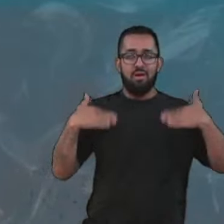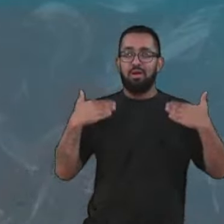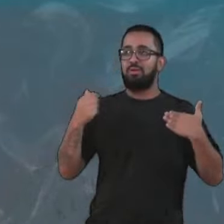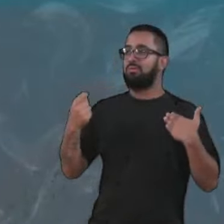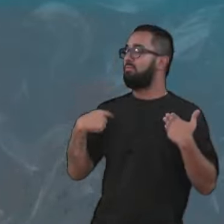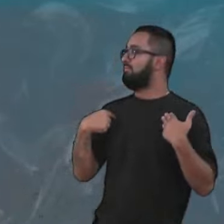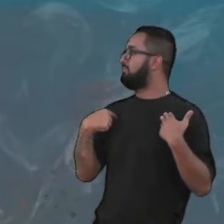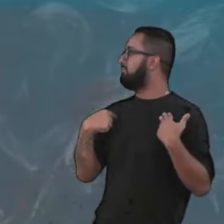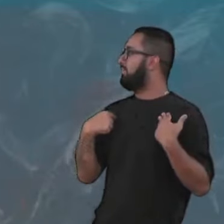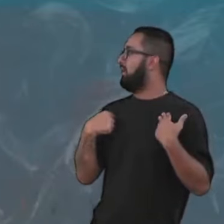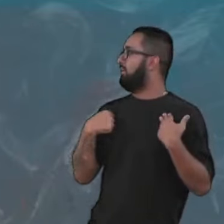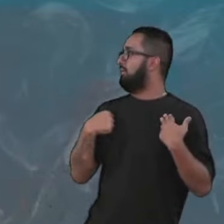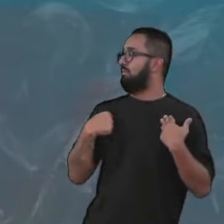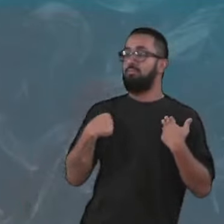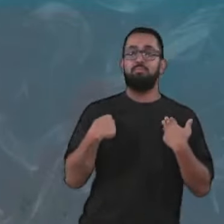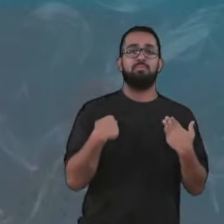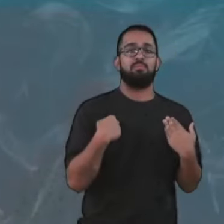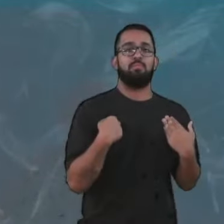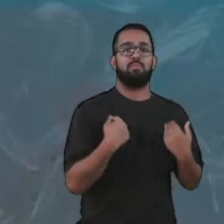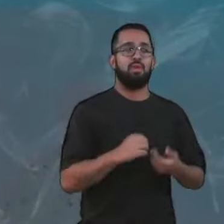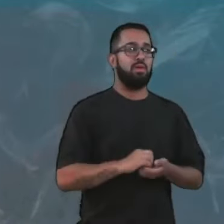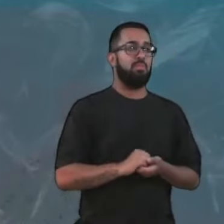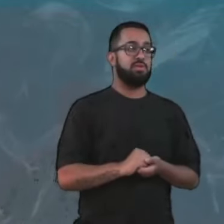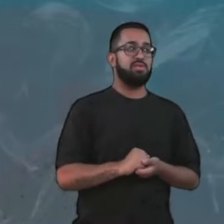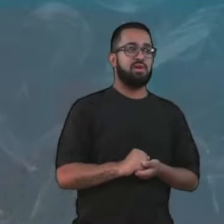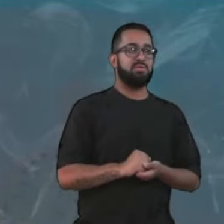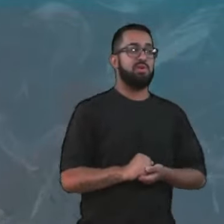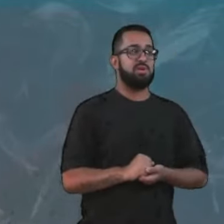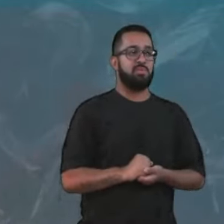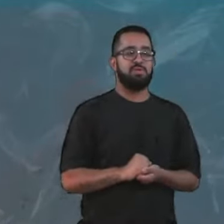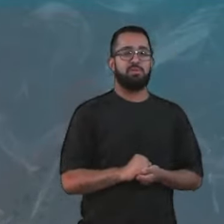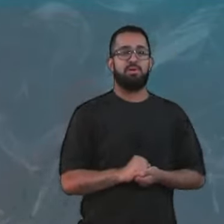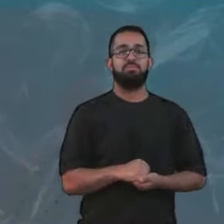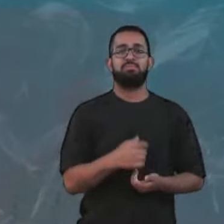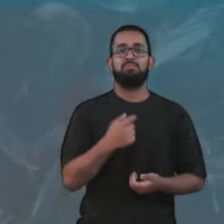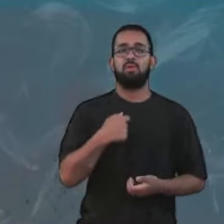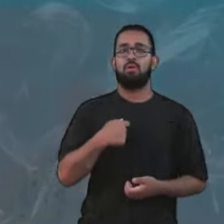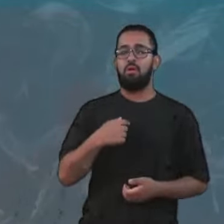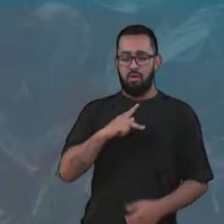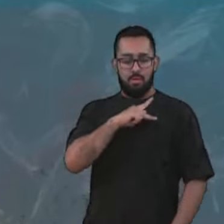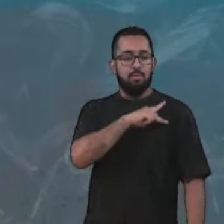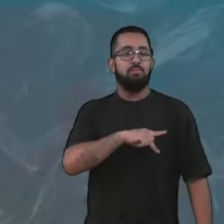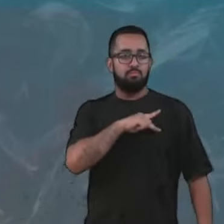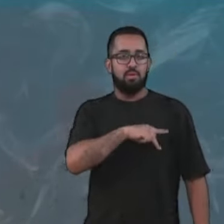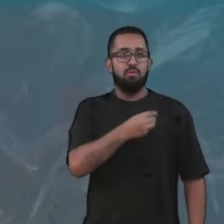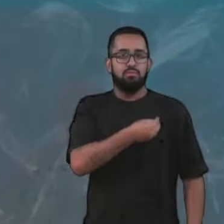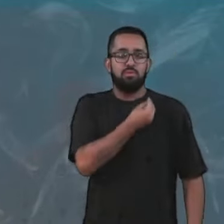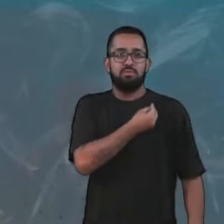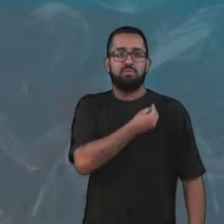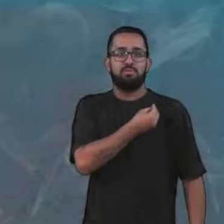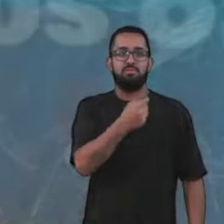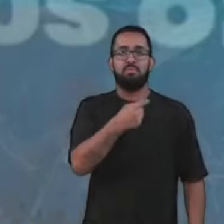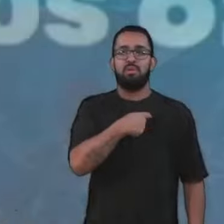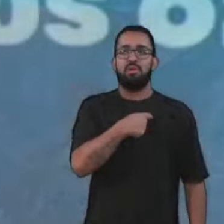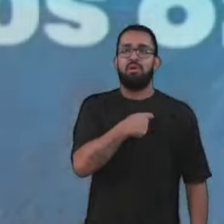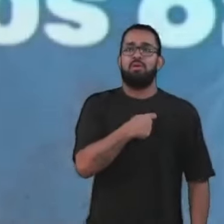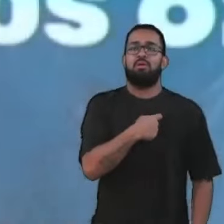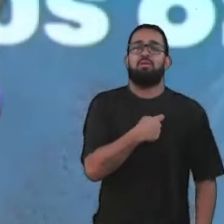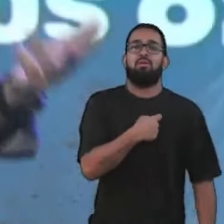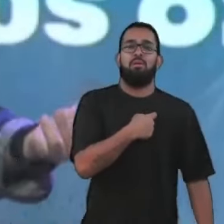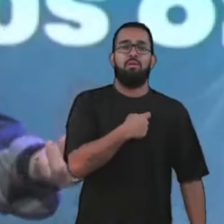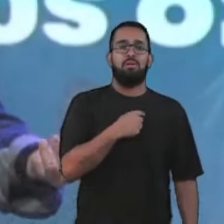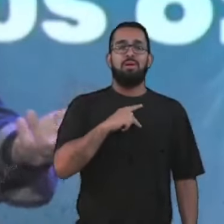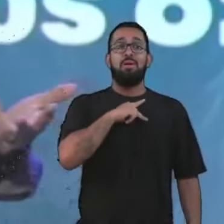tendo, possuindo tudo. Quem olhava para Paulo, tudo que ele passou, ele foi apedrejado,